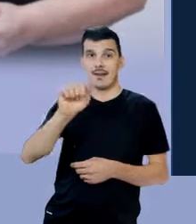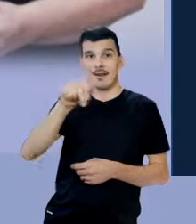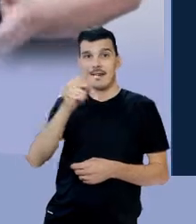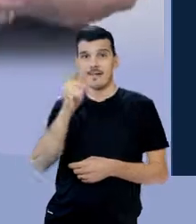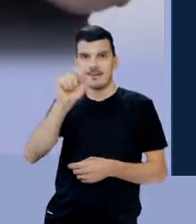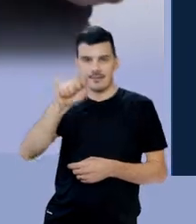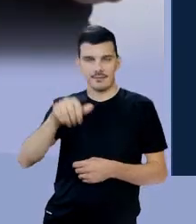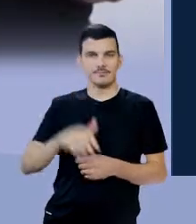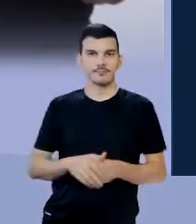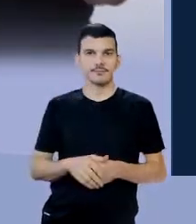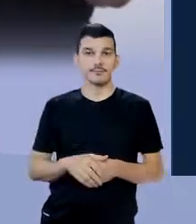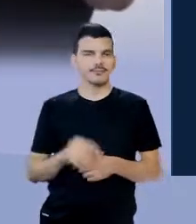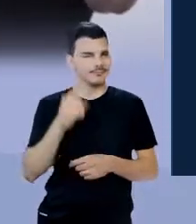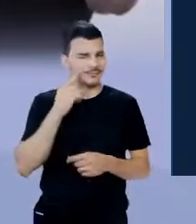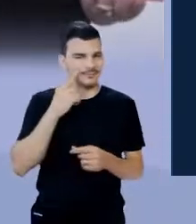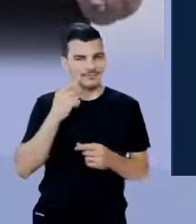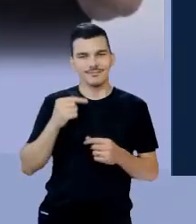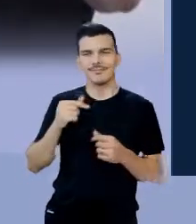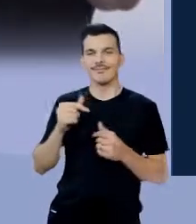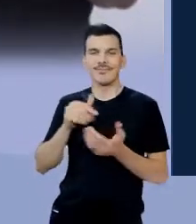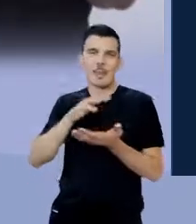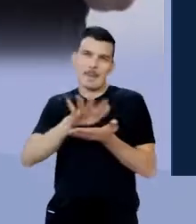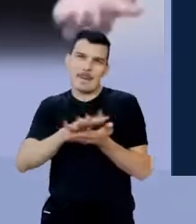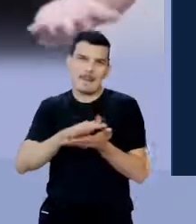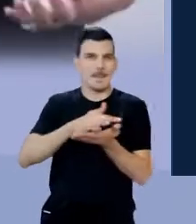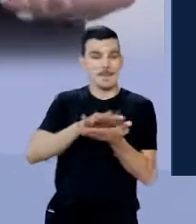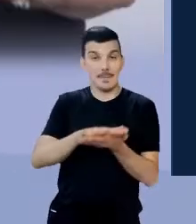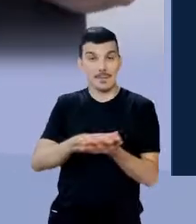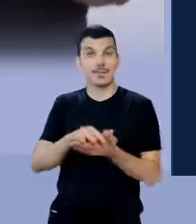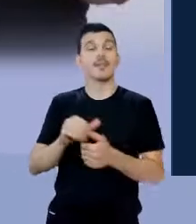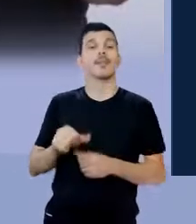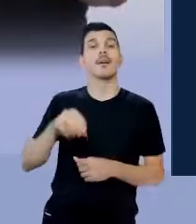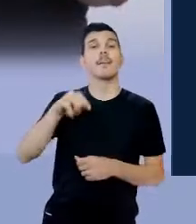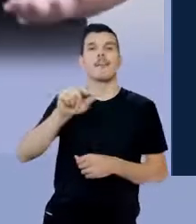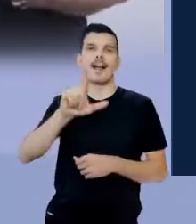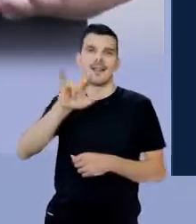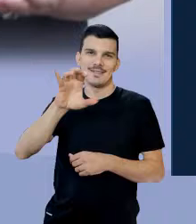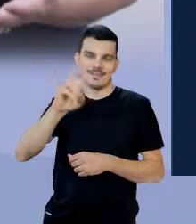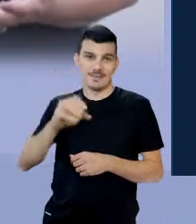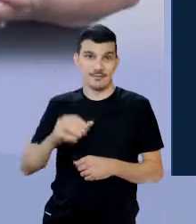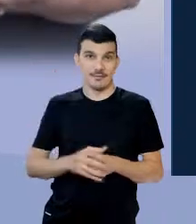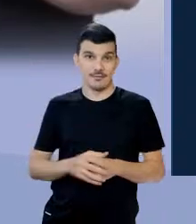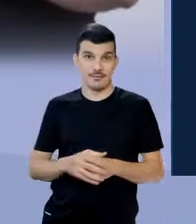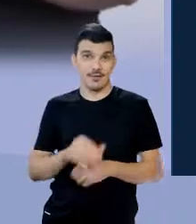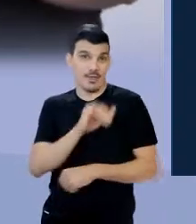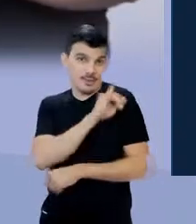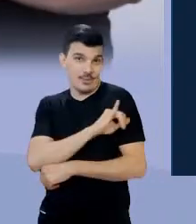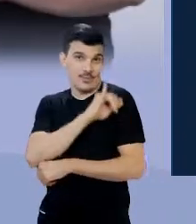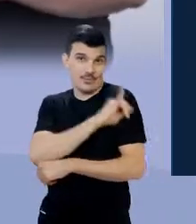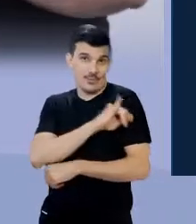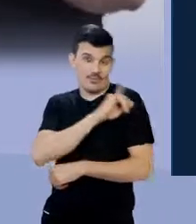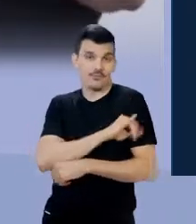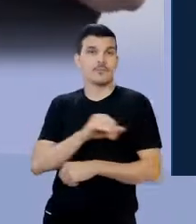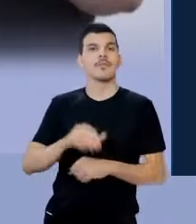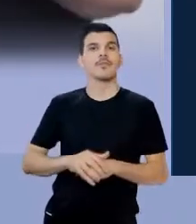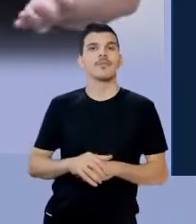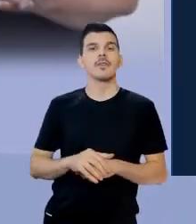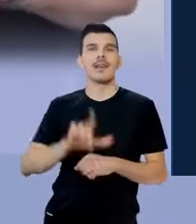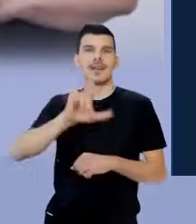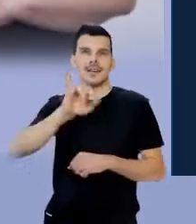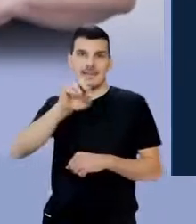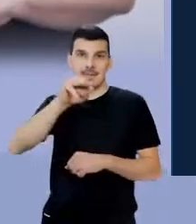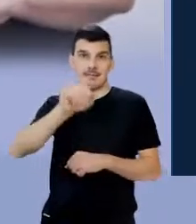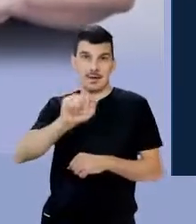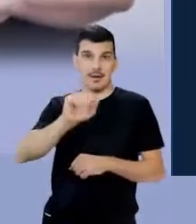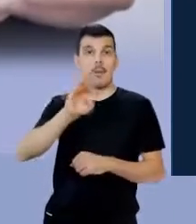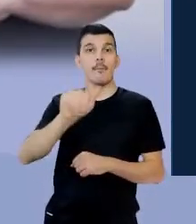Canaã, conversamos sobre o malandro, o mulato, as personagens cariocas na obra de